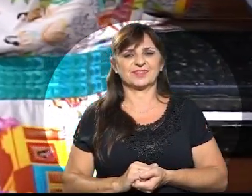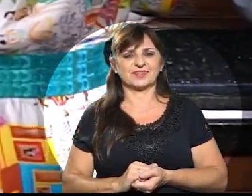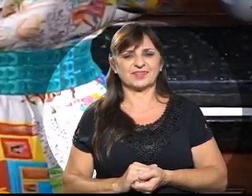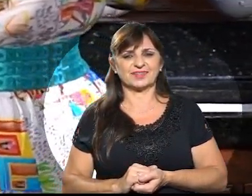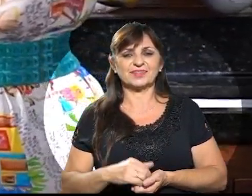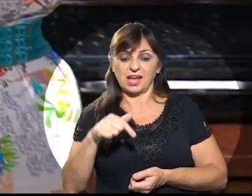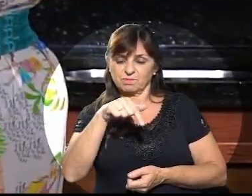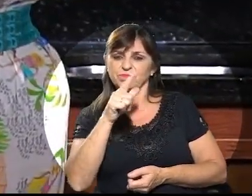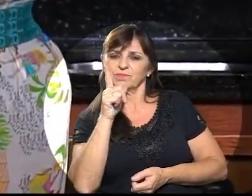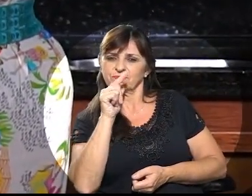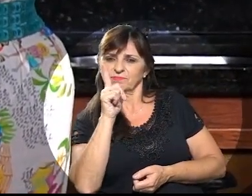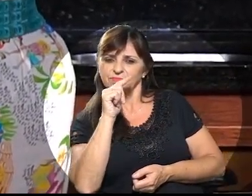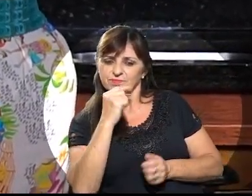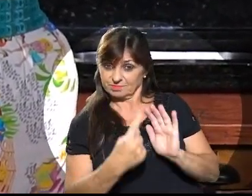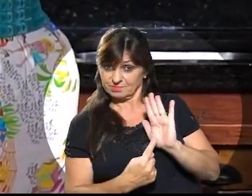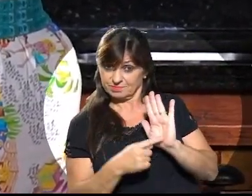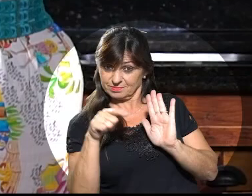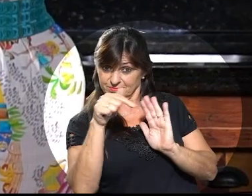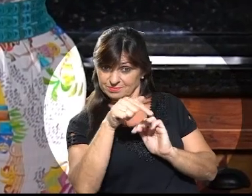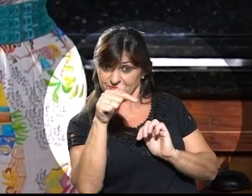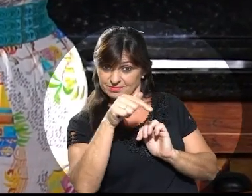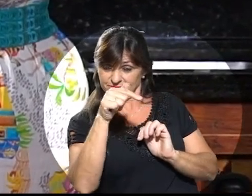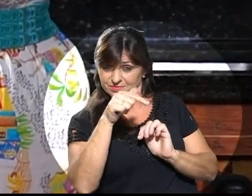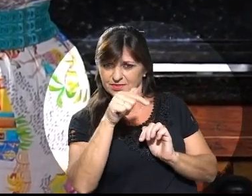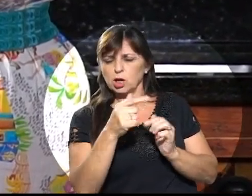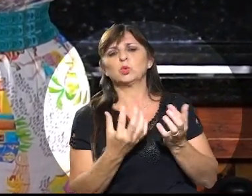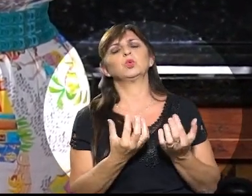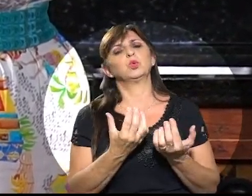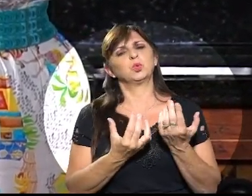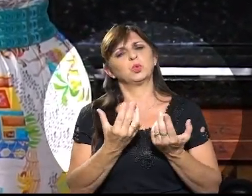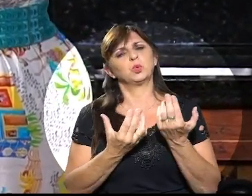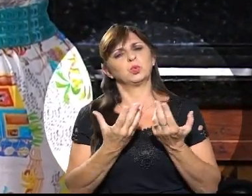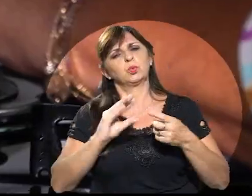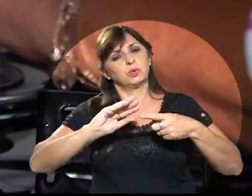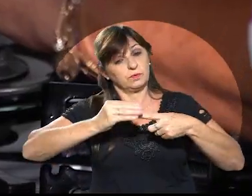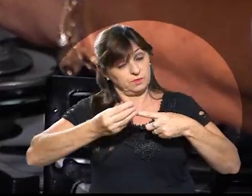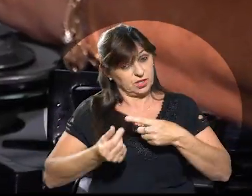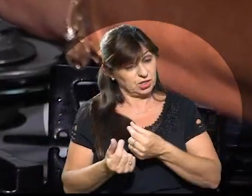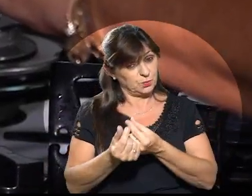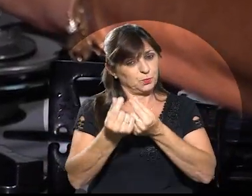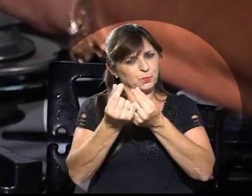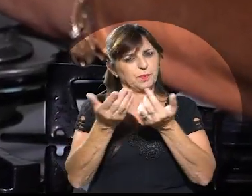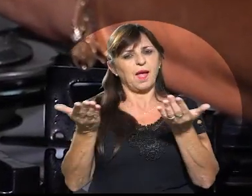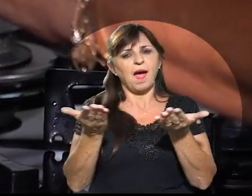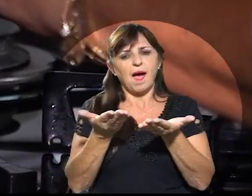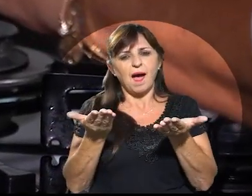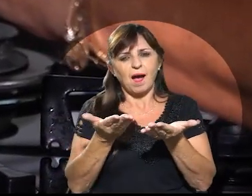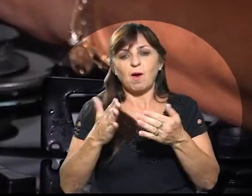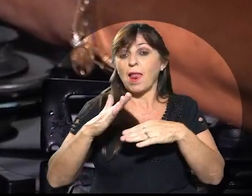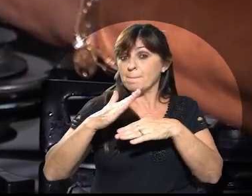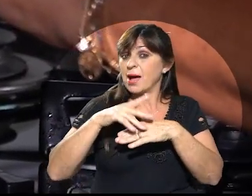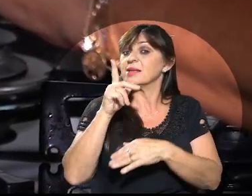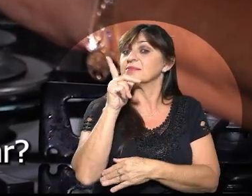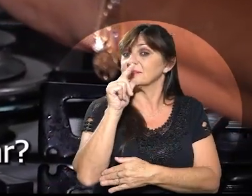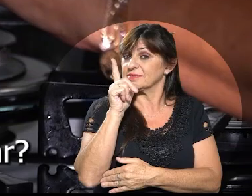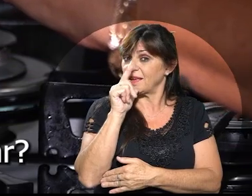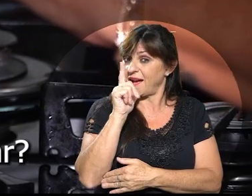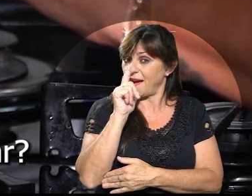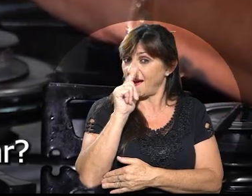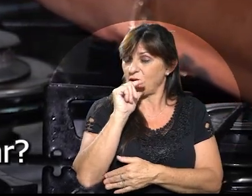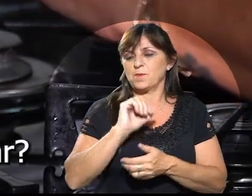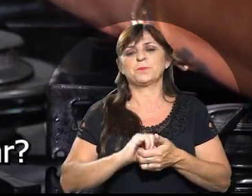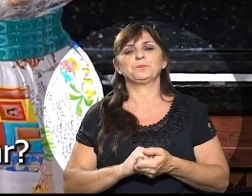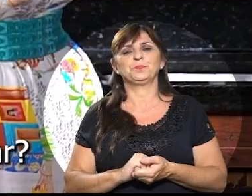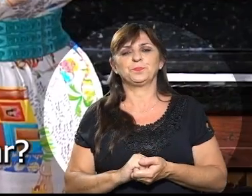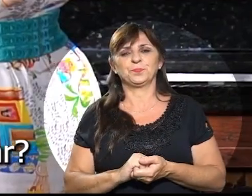para dar uma fervida, uma cozinhar a lentilha. Cozinhar. Isso. Tá. Agora eu vou botar mais a água, tá? A água pode